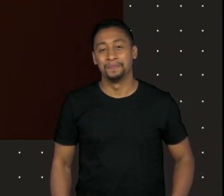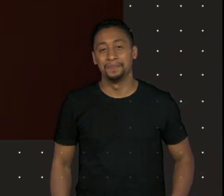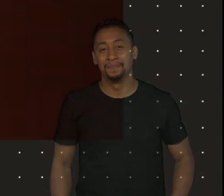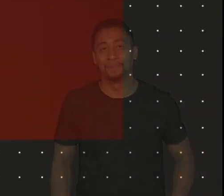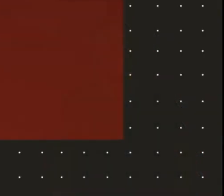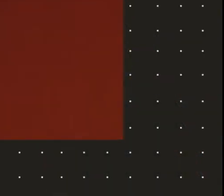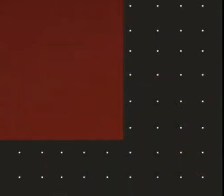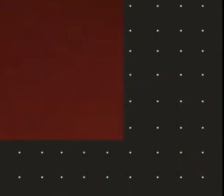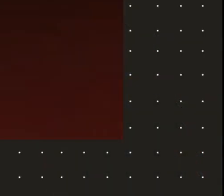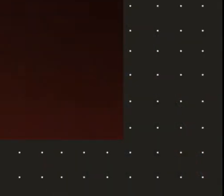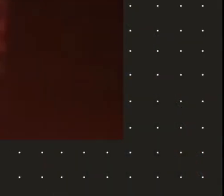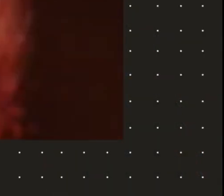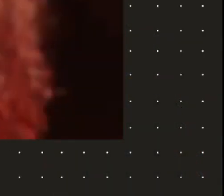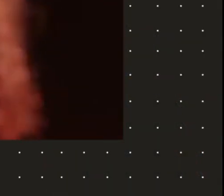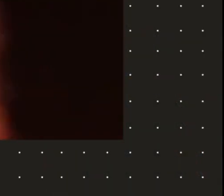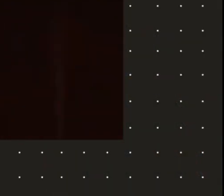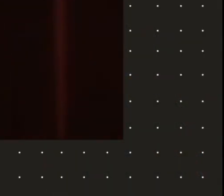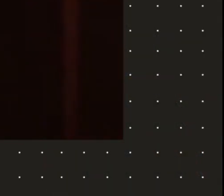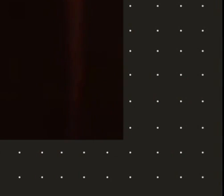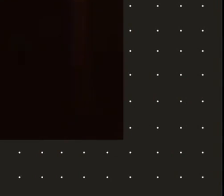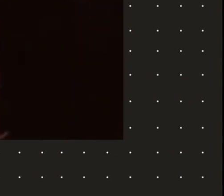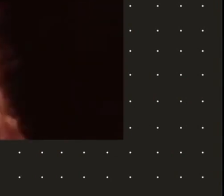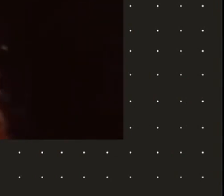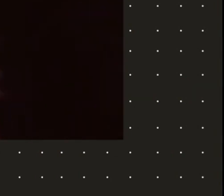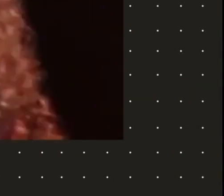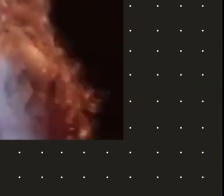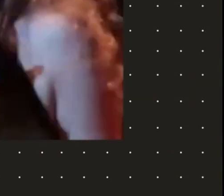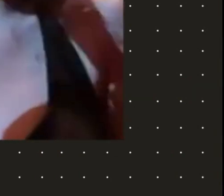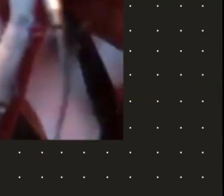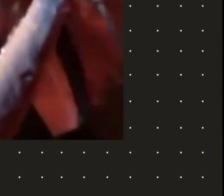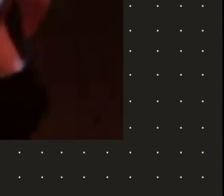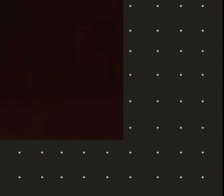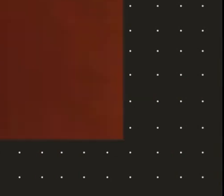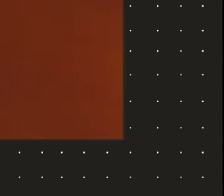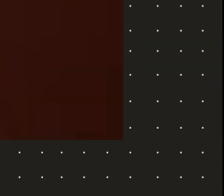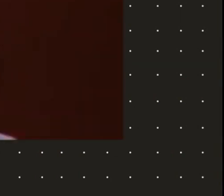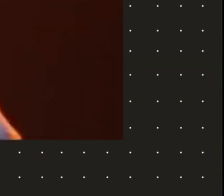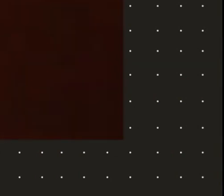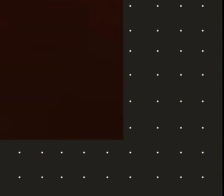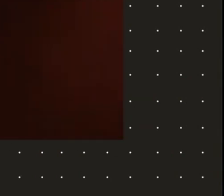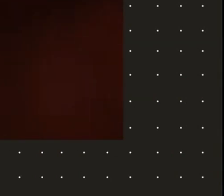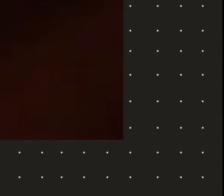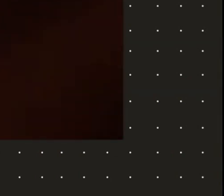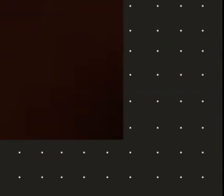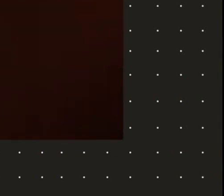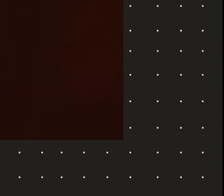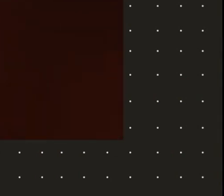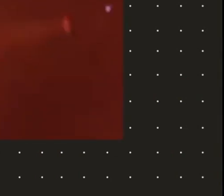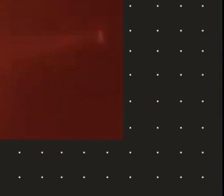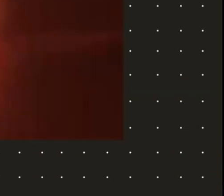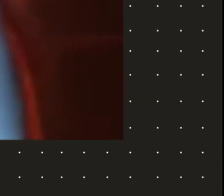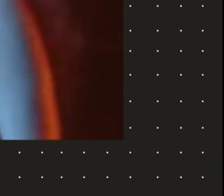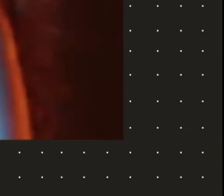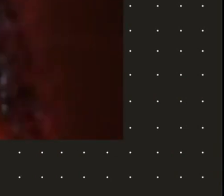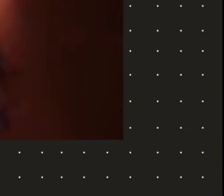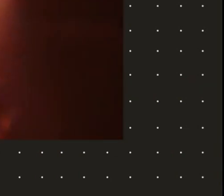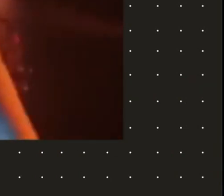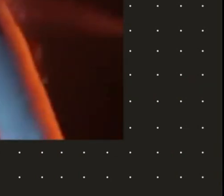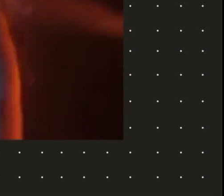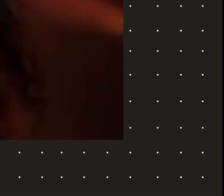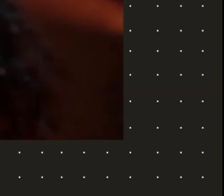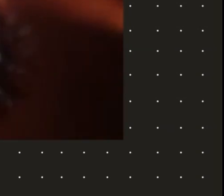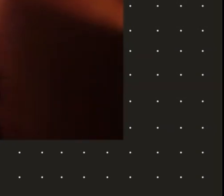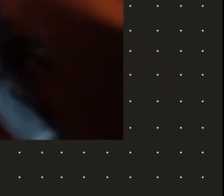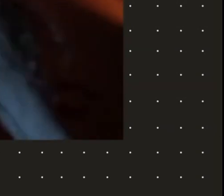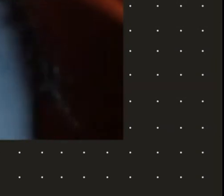Quando às vezes eles vão me perguntar se eu não faço nada a